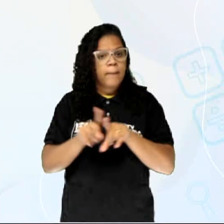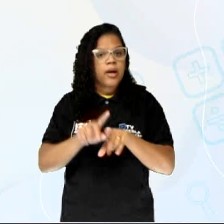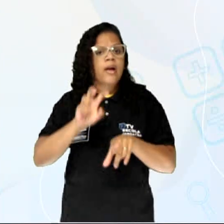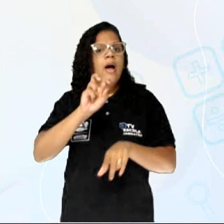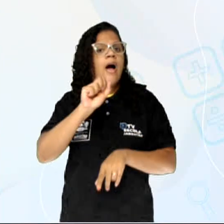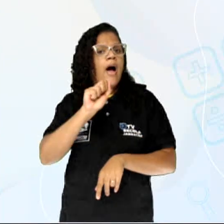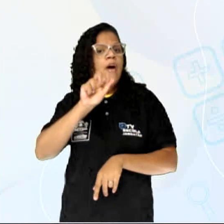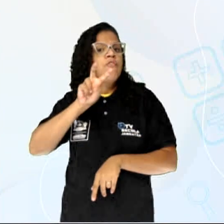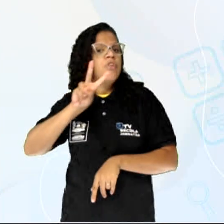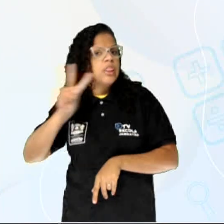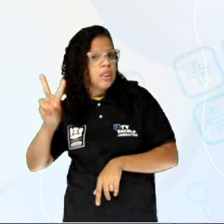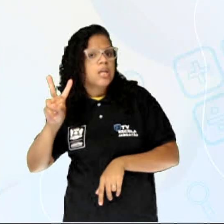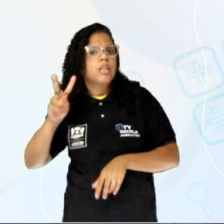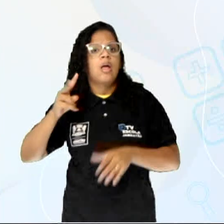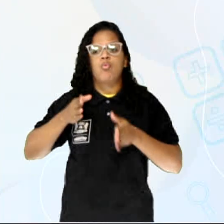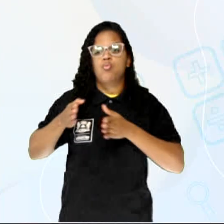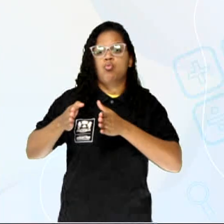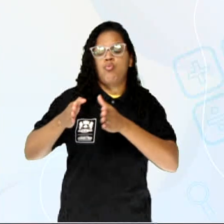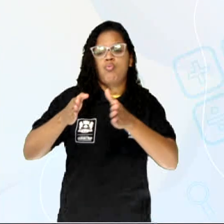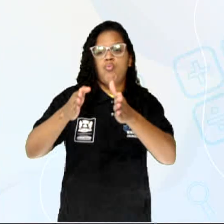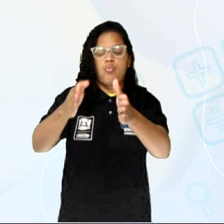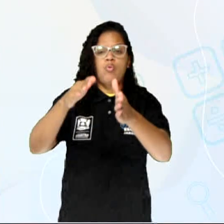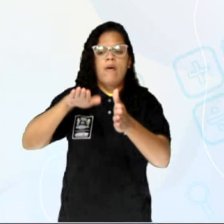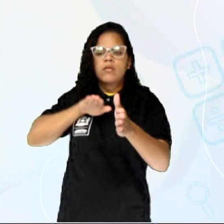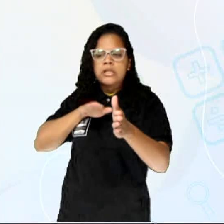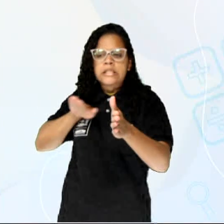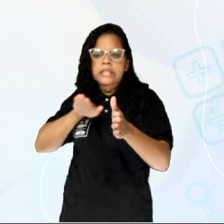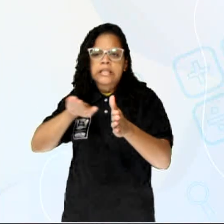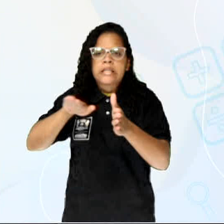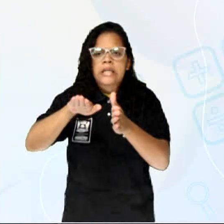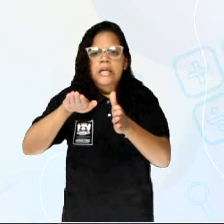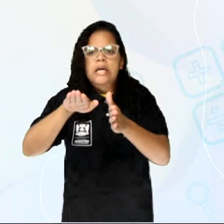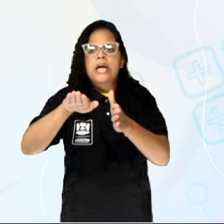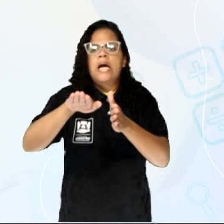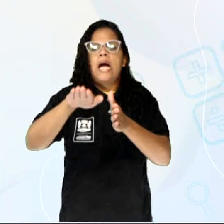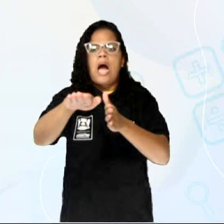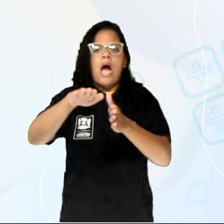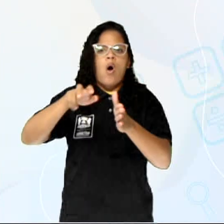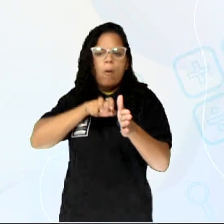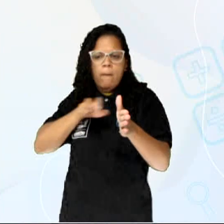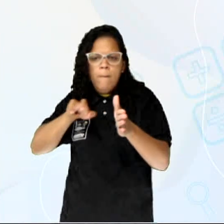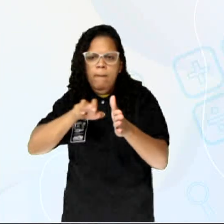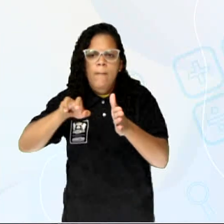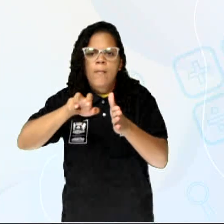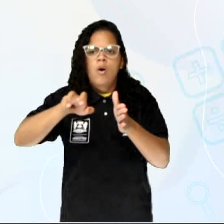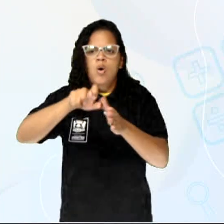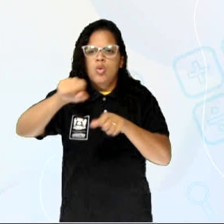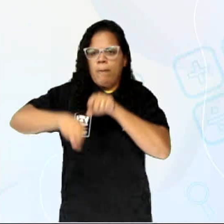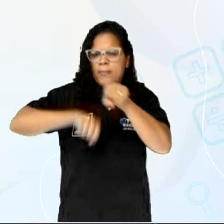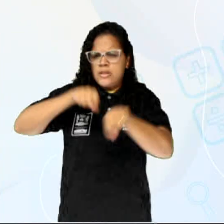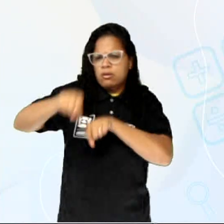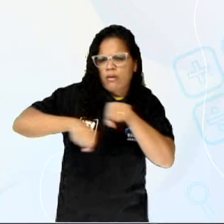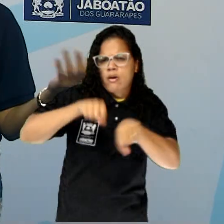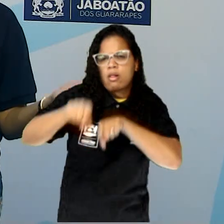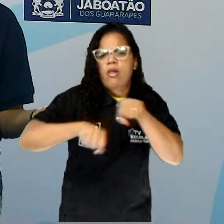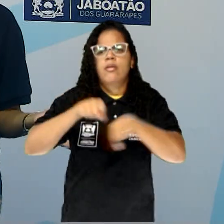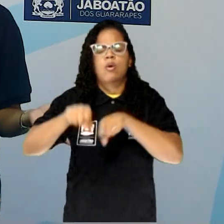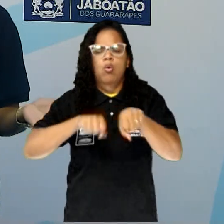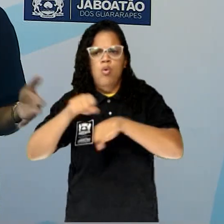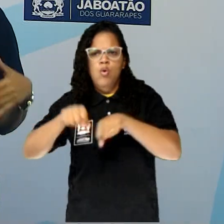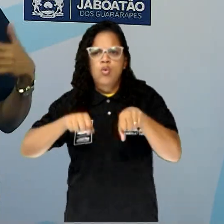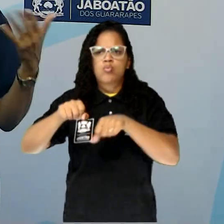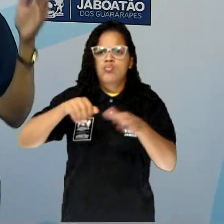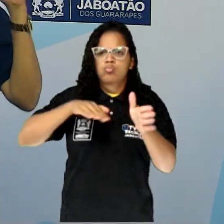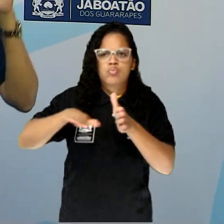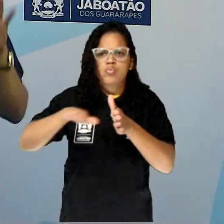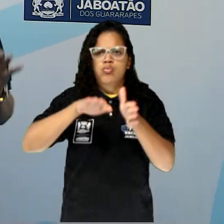movimentadas, né? Com um fluxo de carro, de automóveis, de moto, de bicicleta muito grande. Né? Outros nem